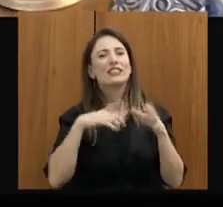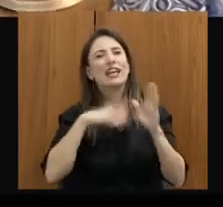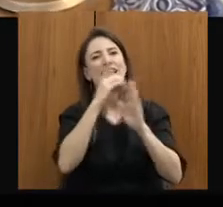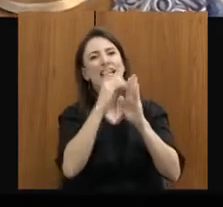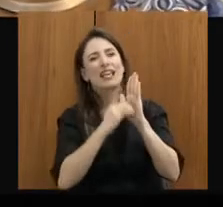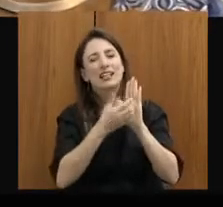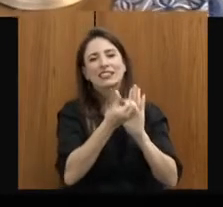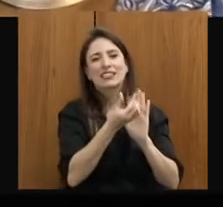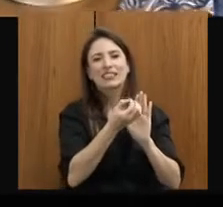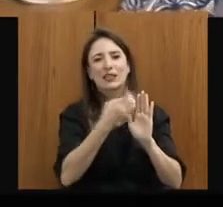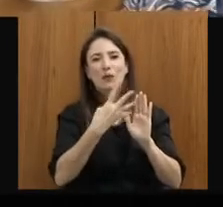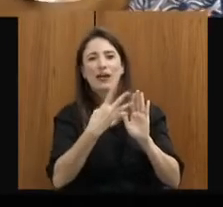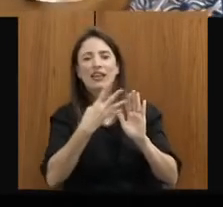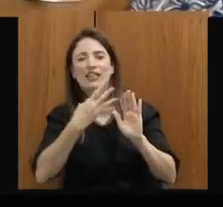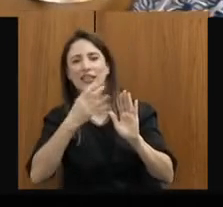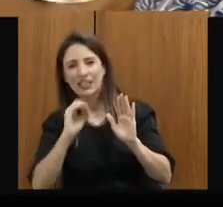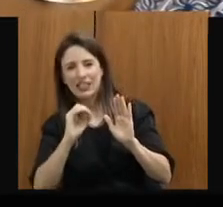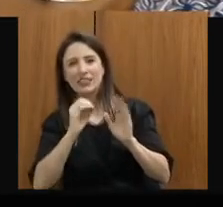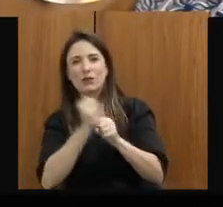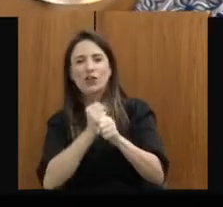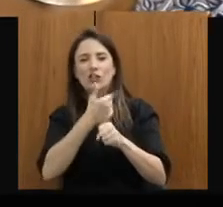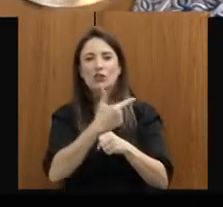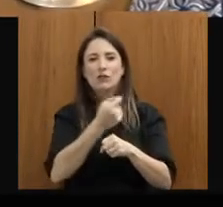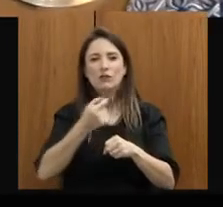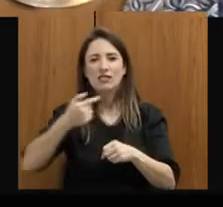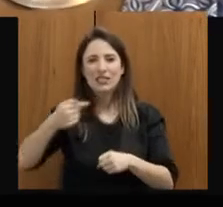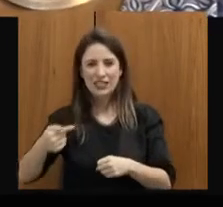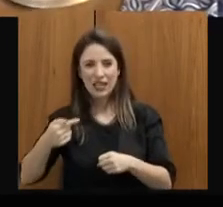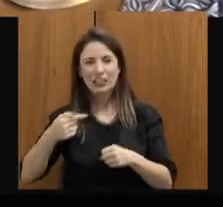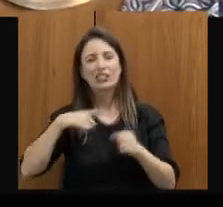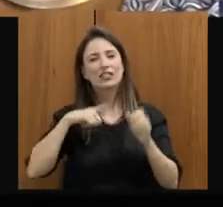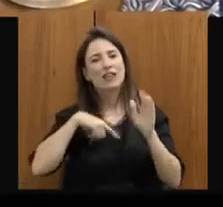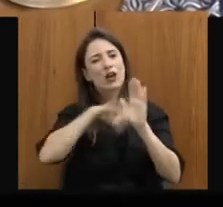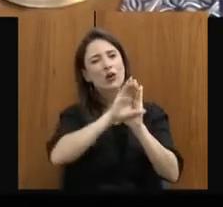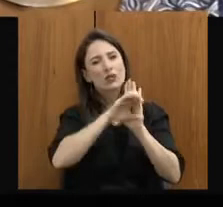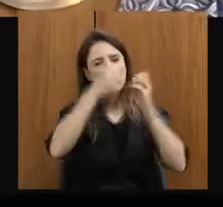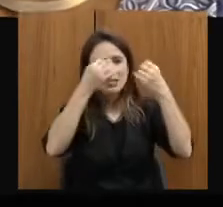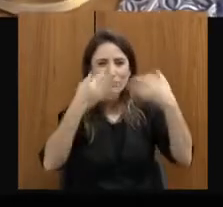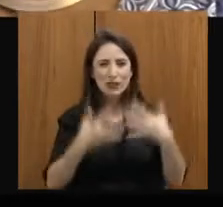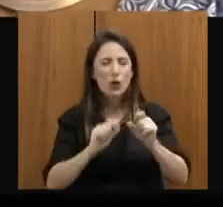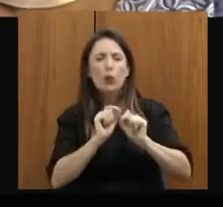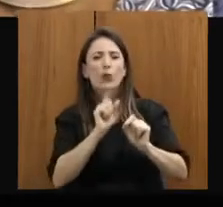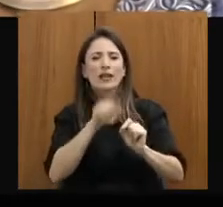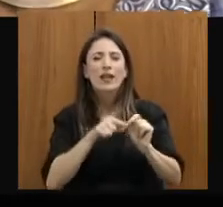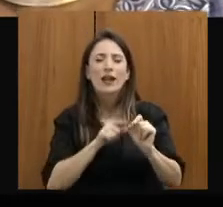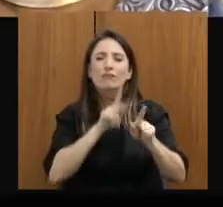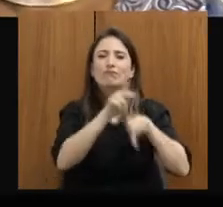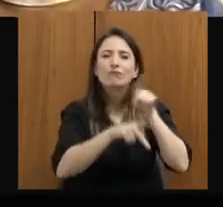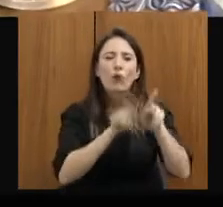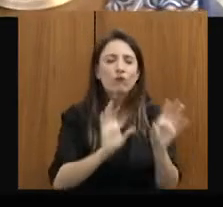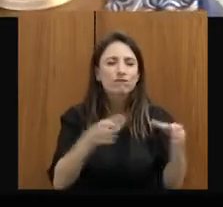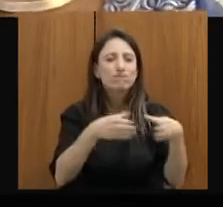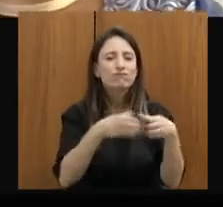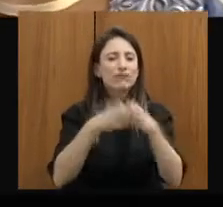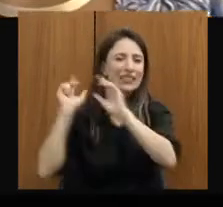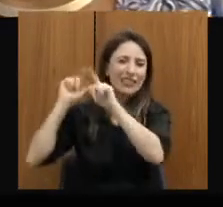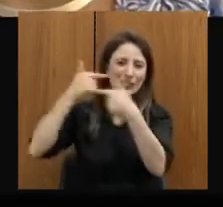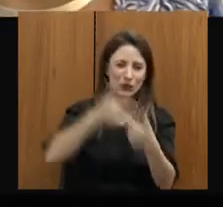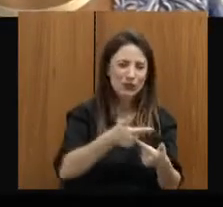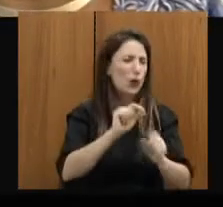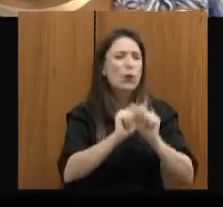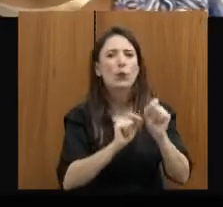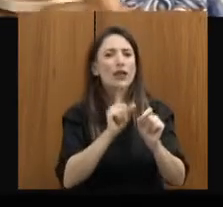2017 Então coloca a definição Geral do que são povos e comunidades tradicionais acho importante que na época que nós